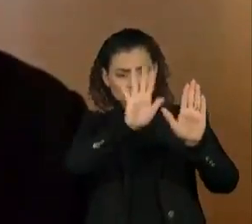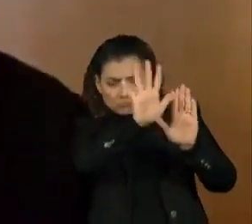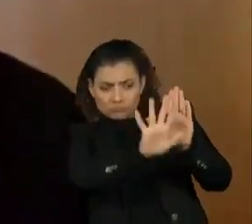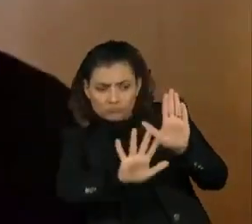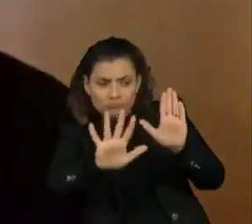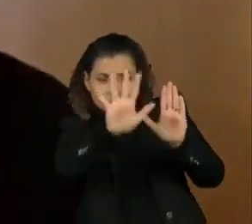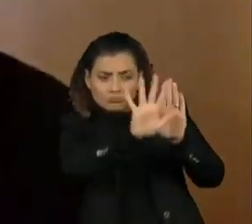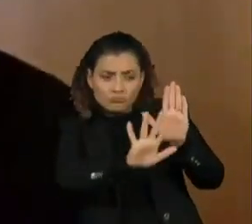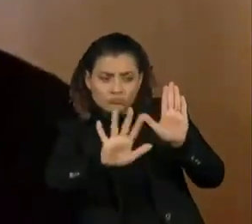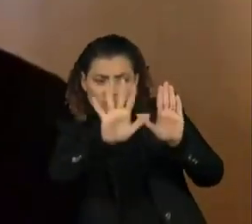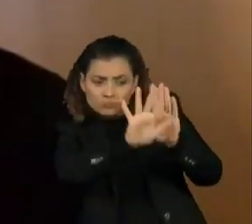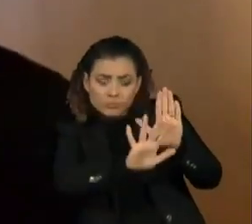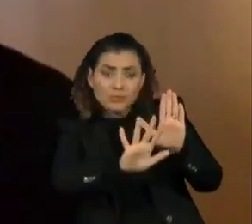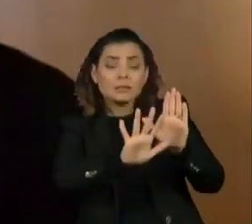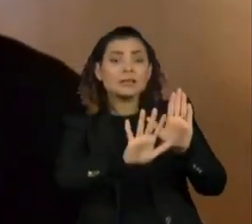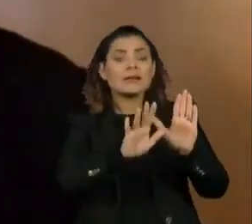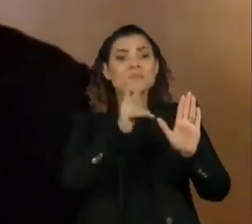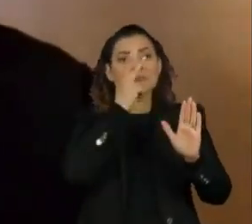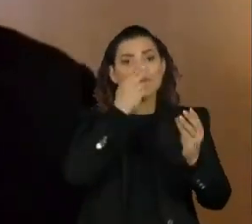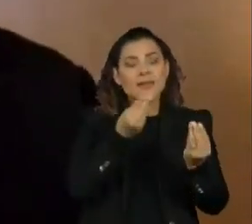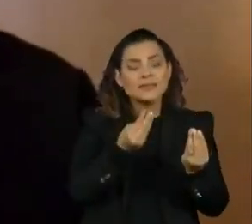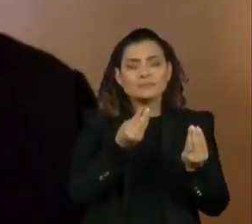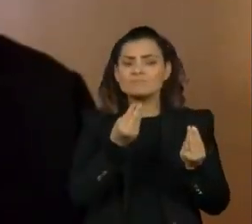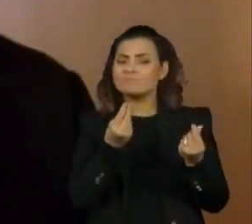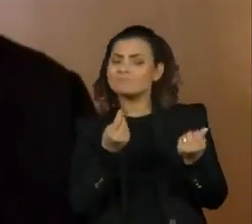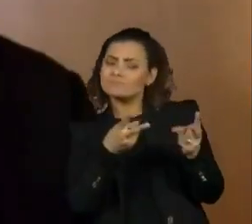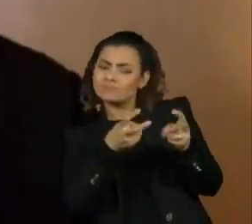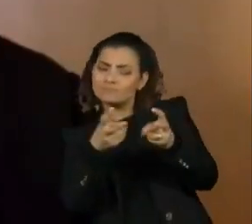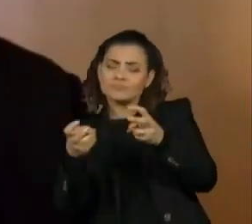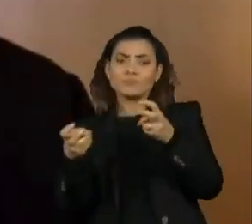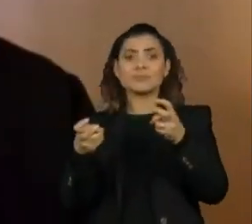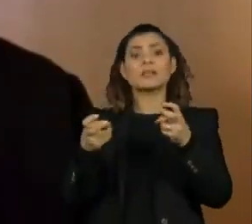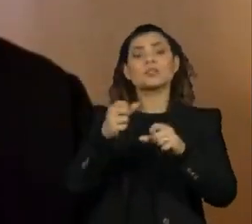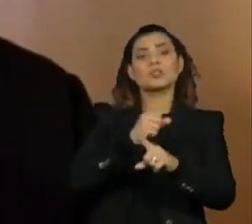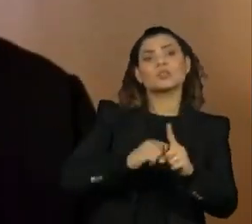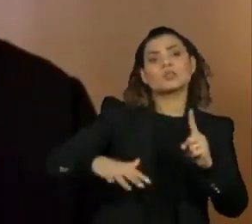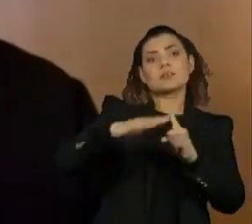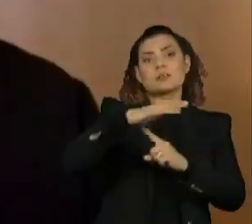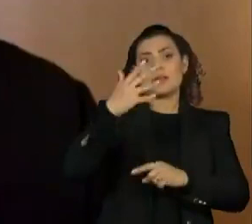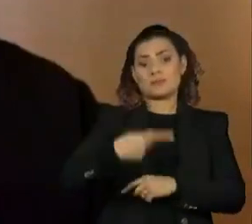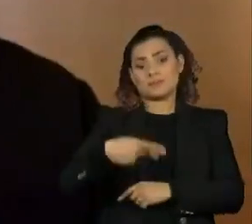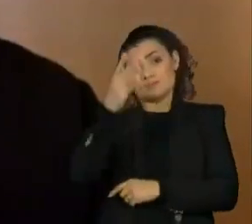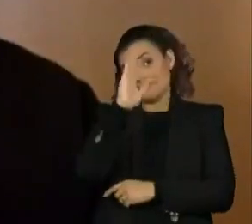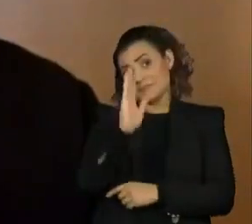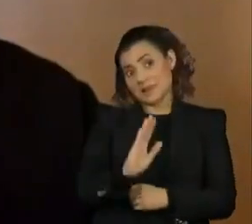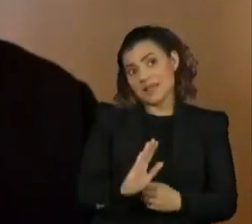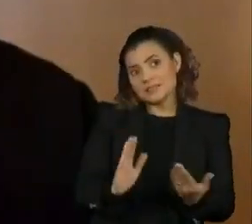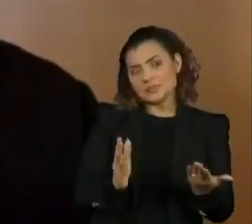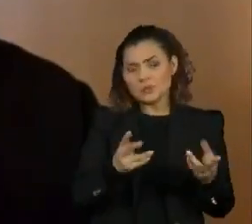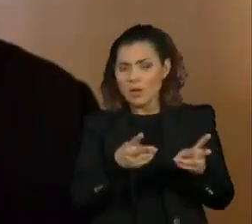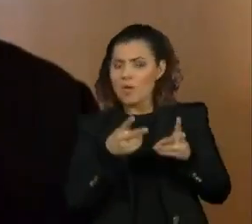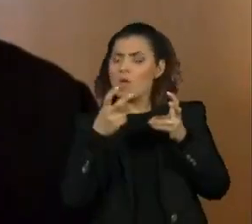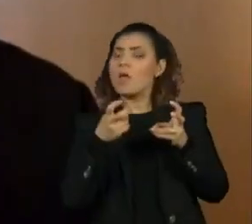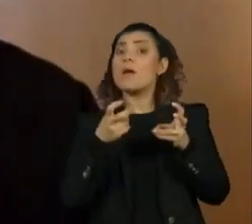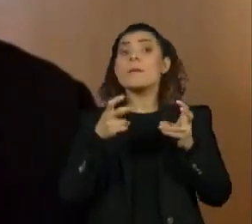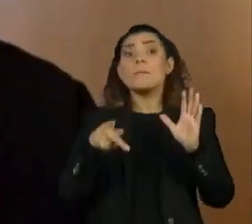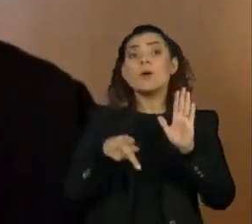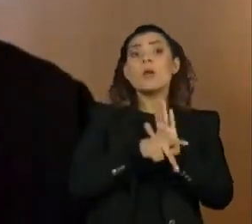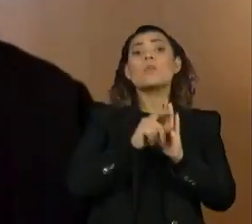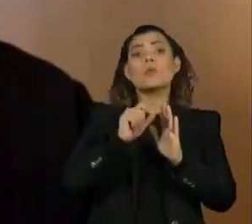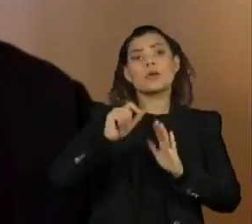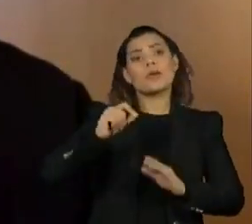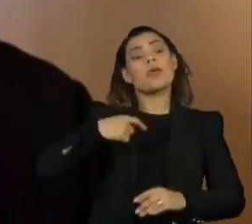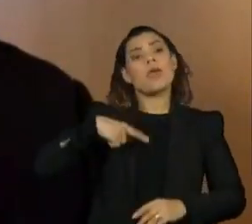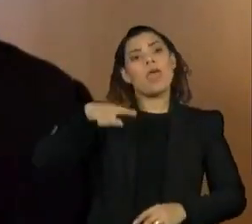e, portanto, de uma imagem nacional, de sociedade nacional, é peculiar de